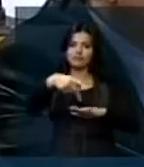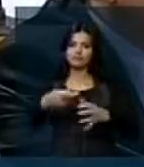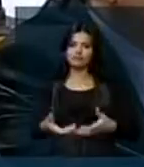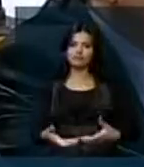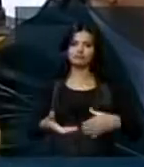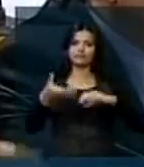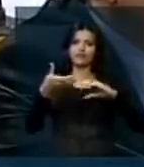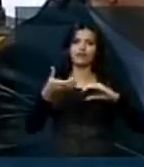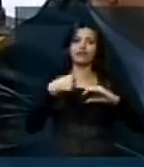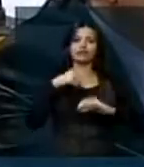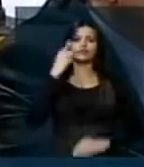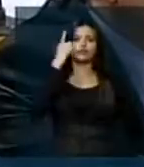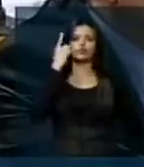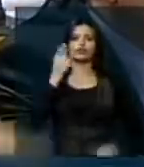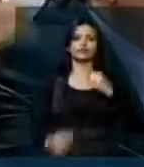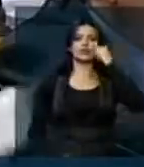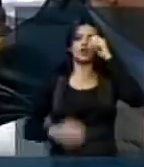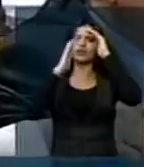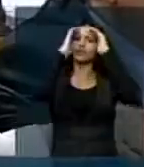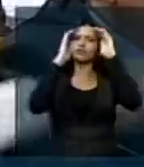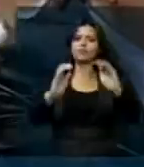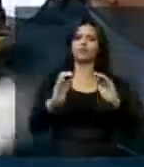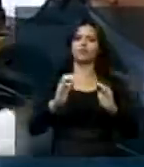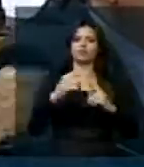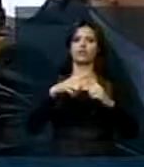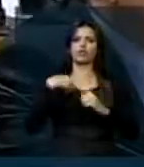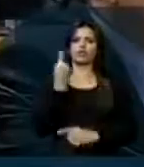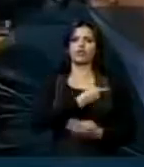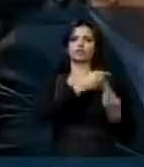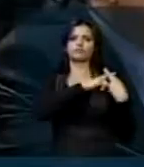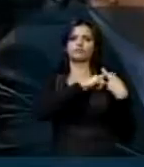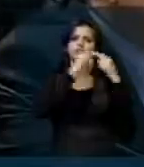seja respeitado pela sociedade brasileira. É esse papel que estamos aqui a cumprir, senhor presidente.